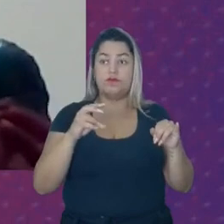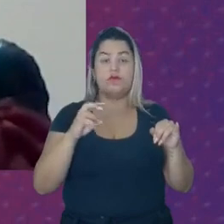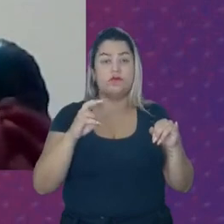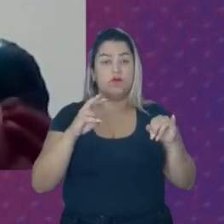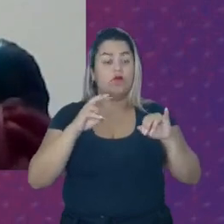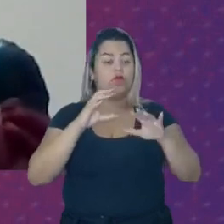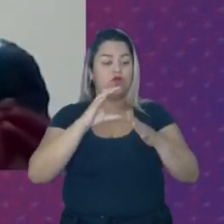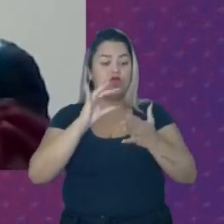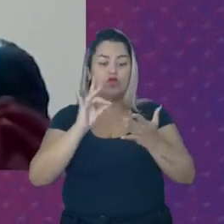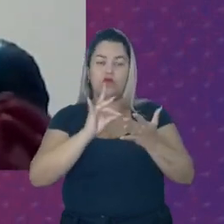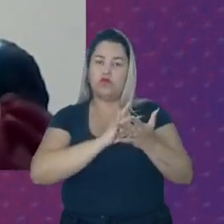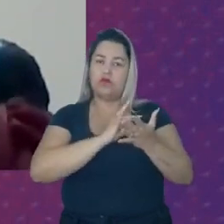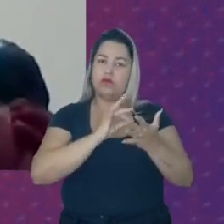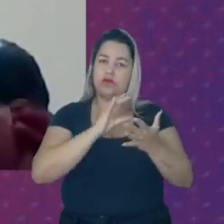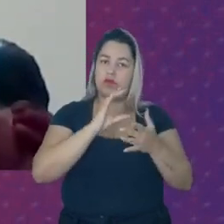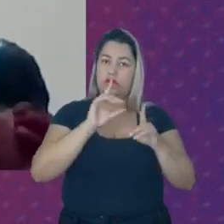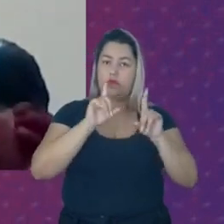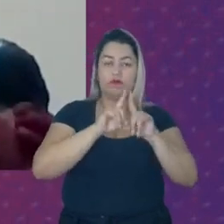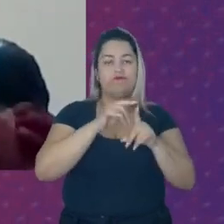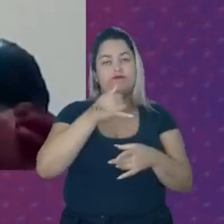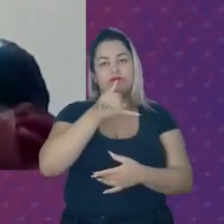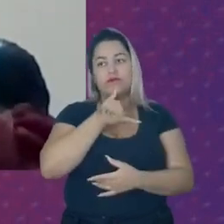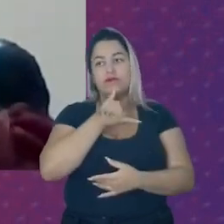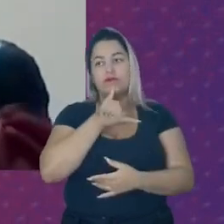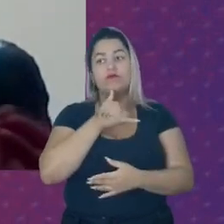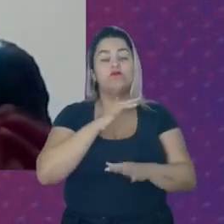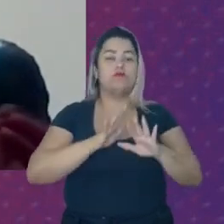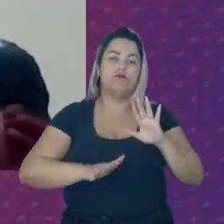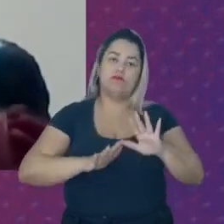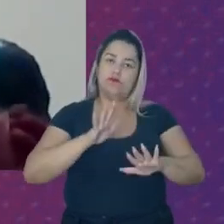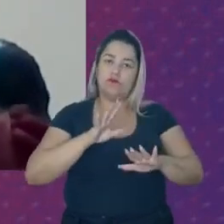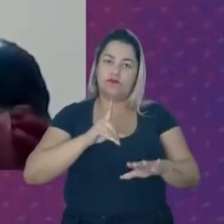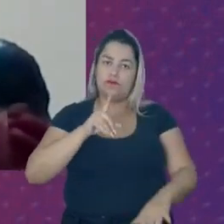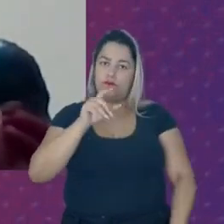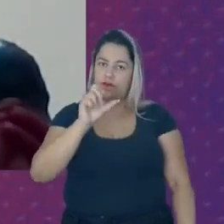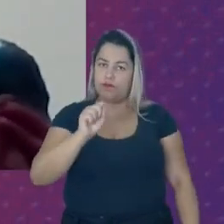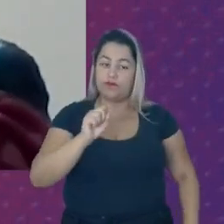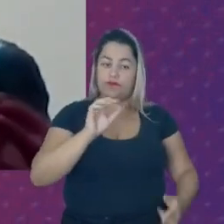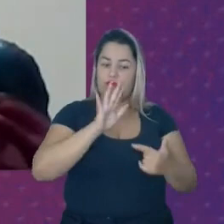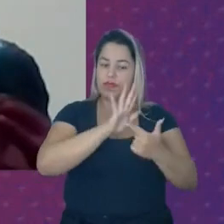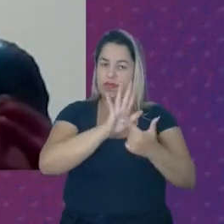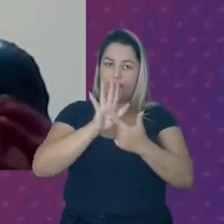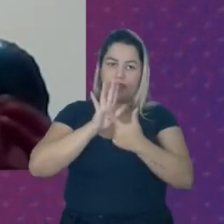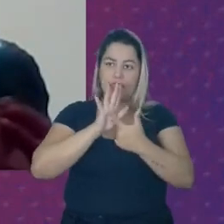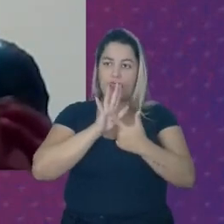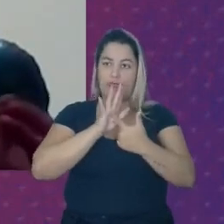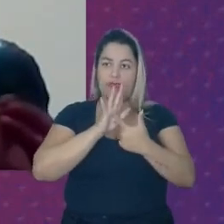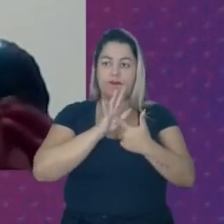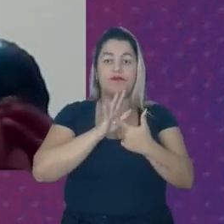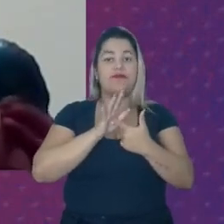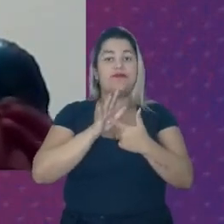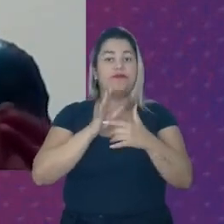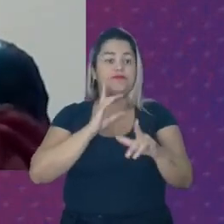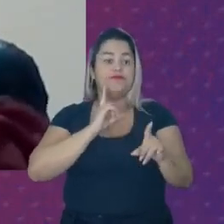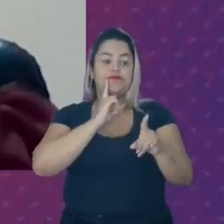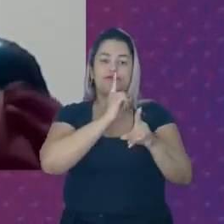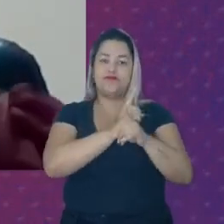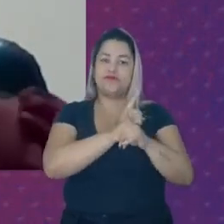que é autodeclaratório, infelizmente, muitas vezes, esses dados apresentados, eles